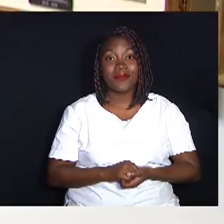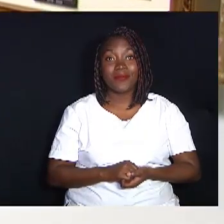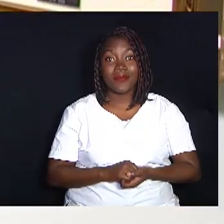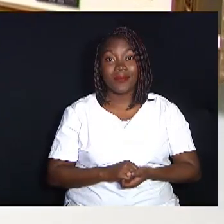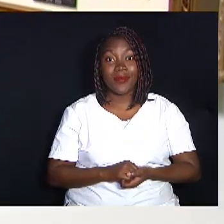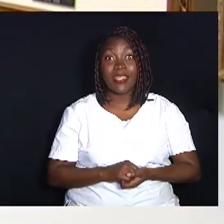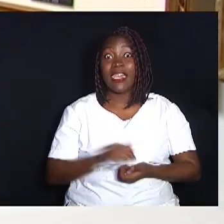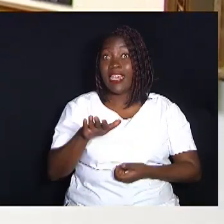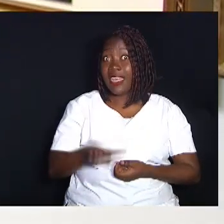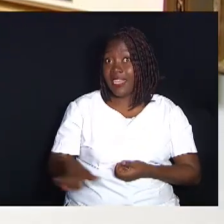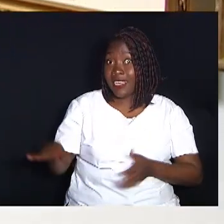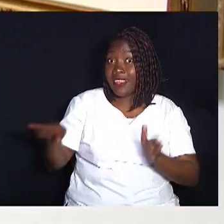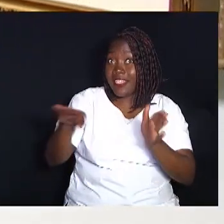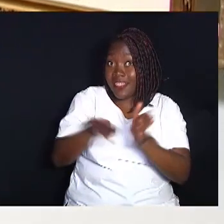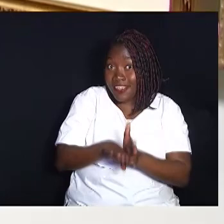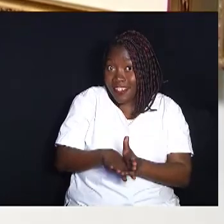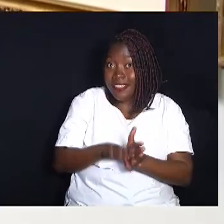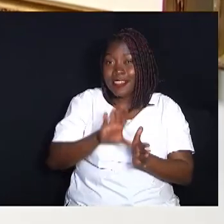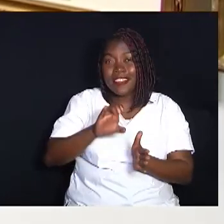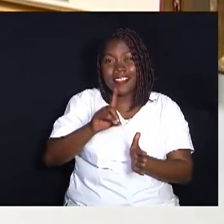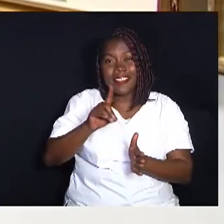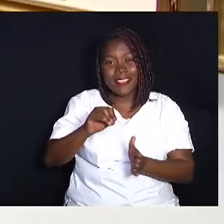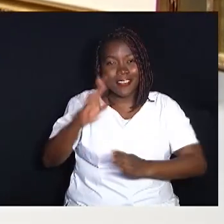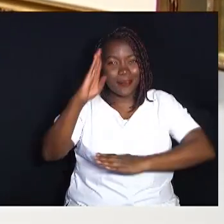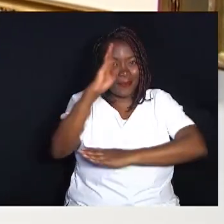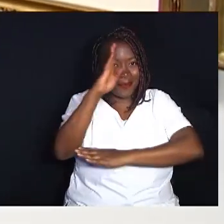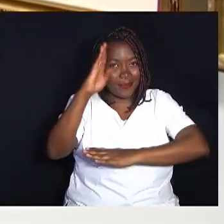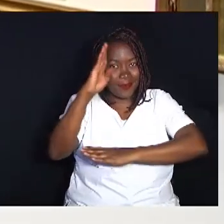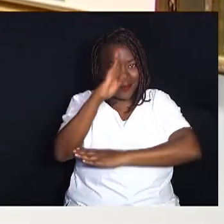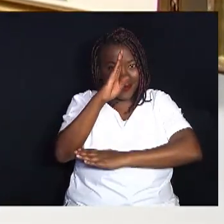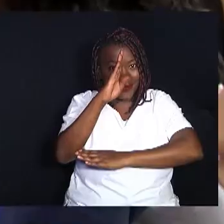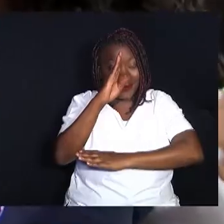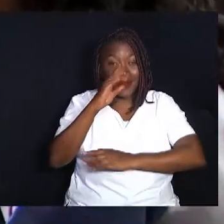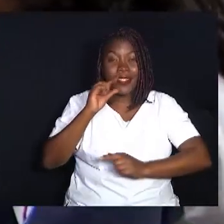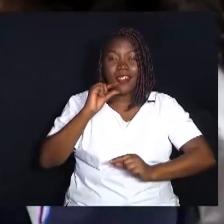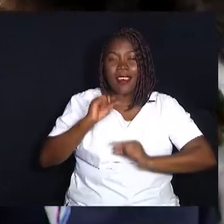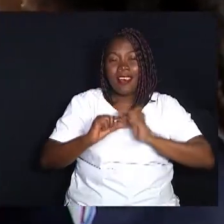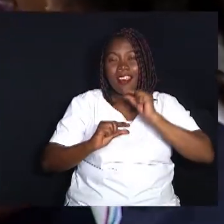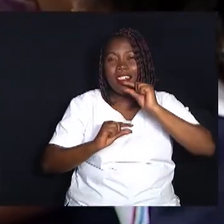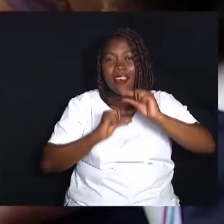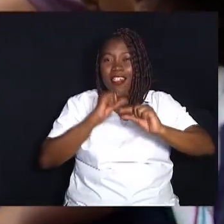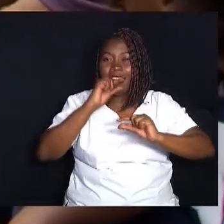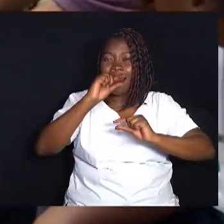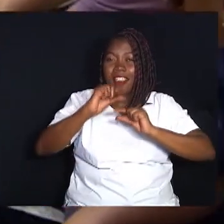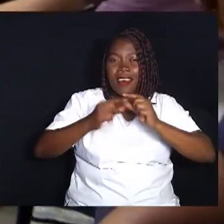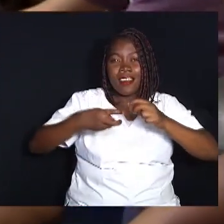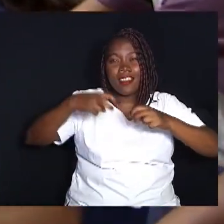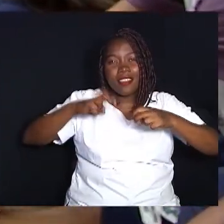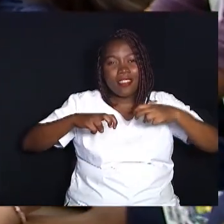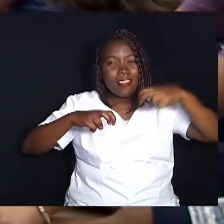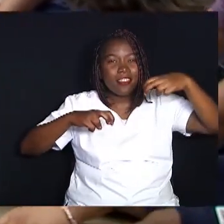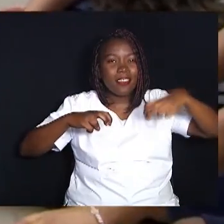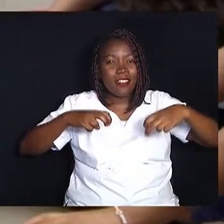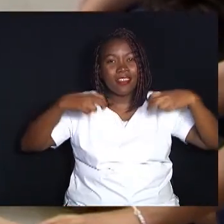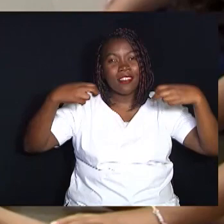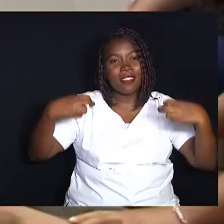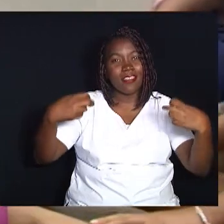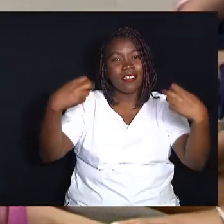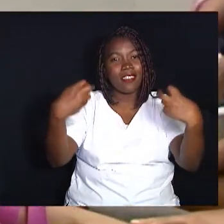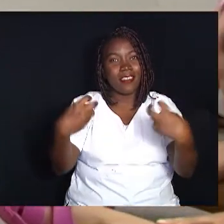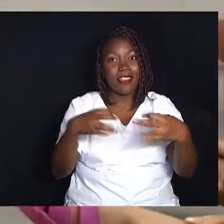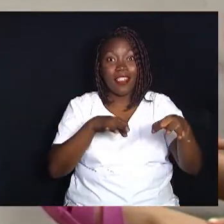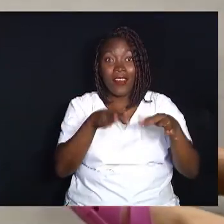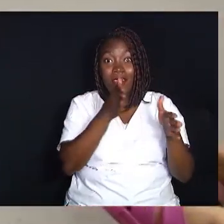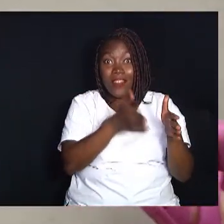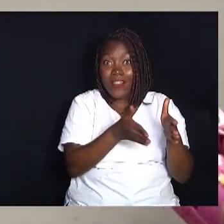As crianças chegaram logo cedo na Câmara Municipal. Aos pouquinhos, foram se acomodando e fizeram uma rodinha para se organizarem